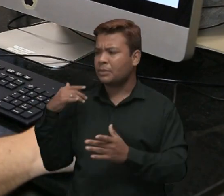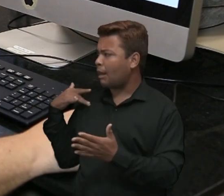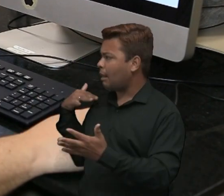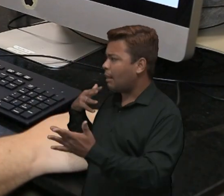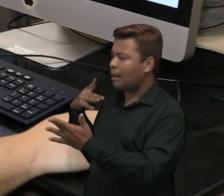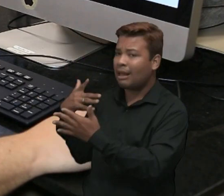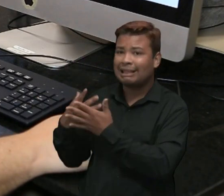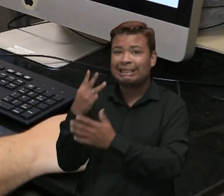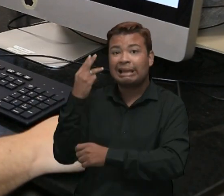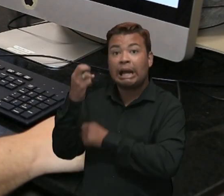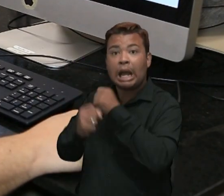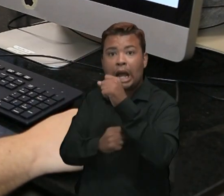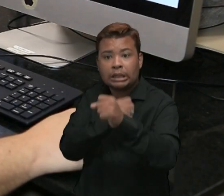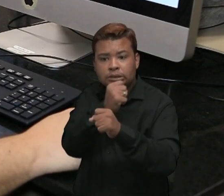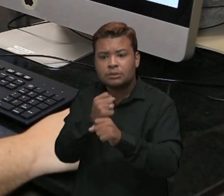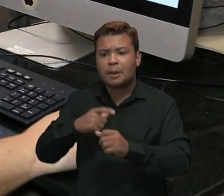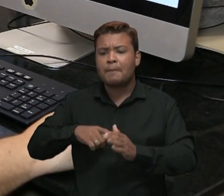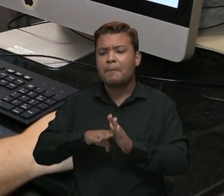o crescimento foi de